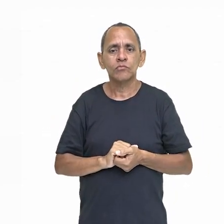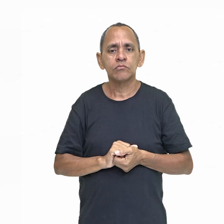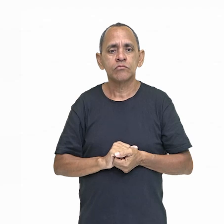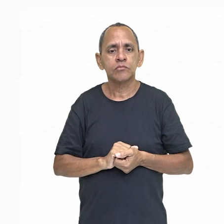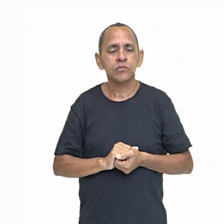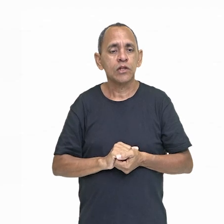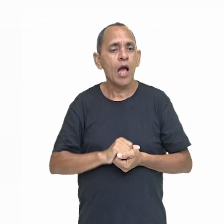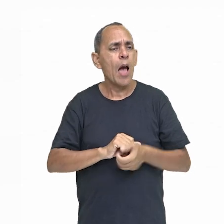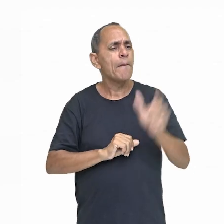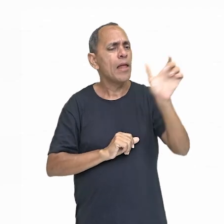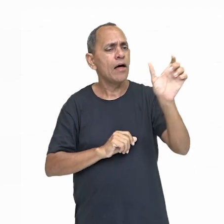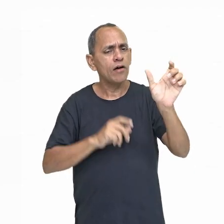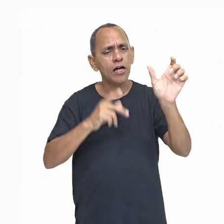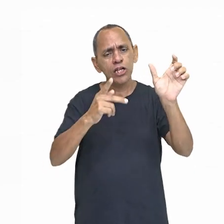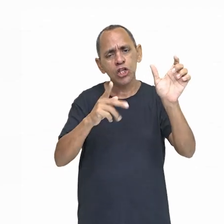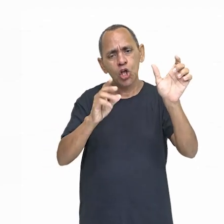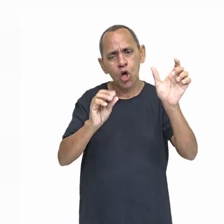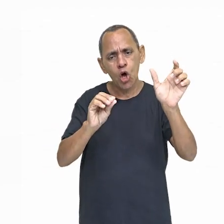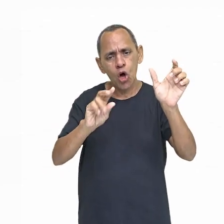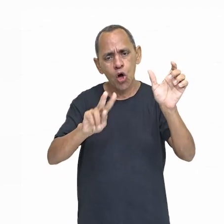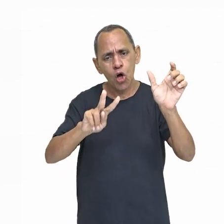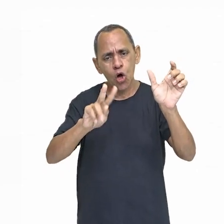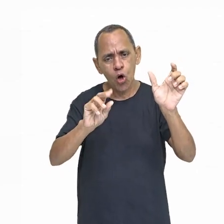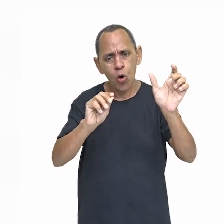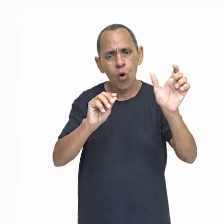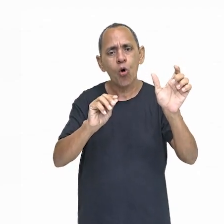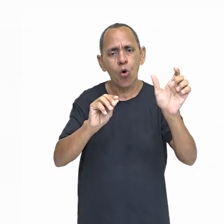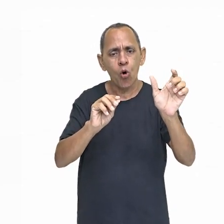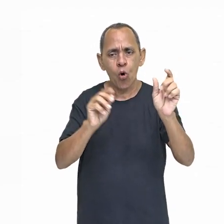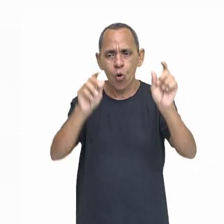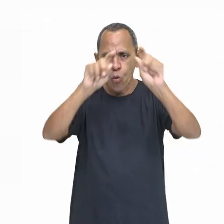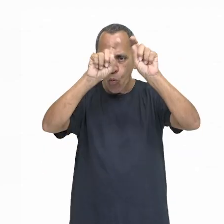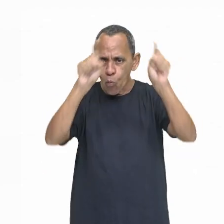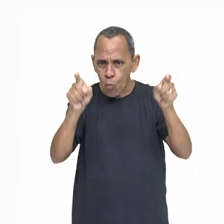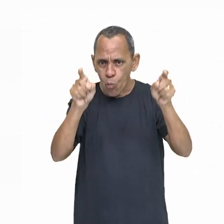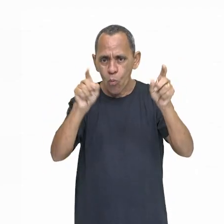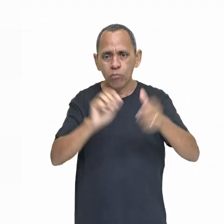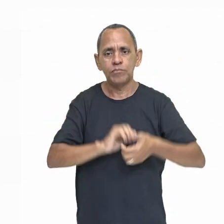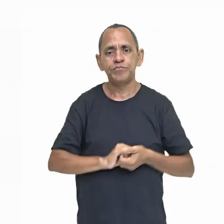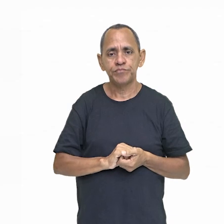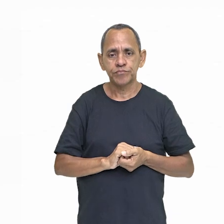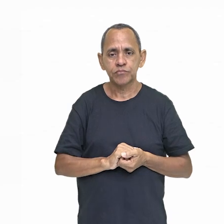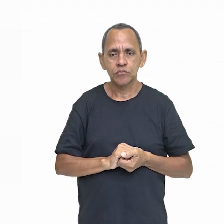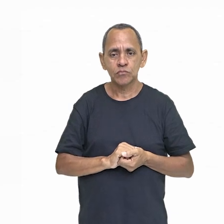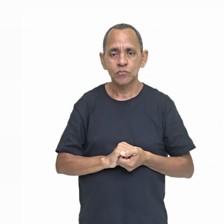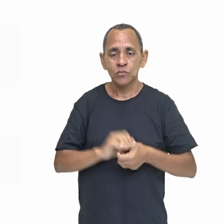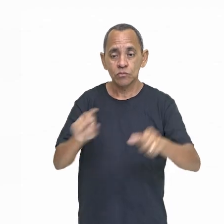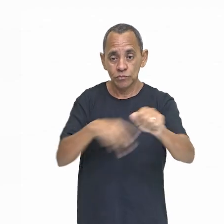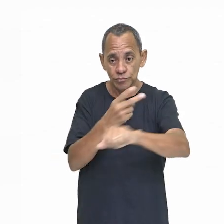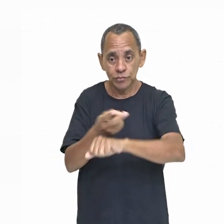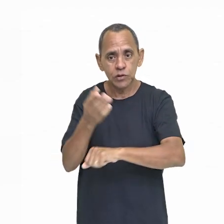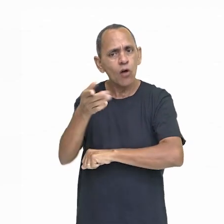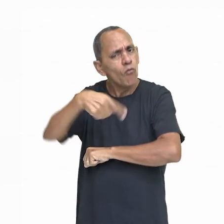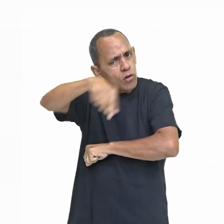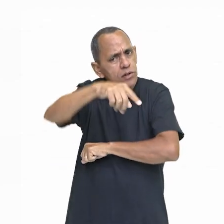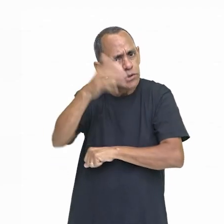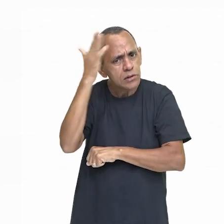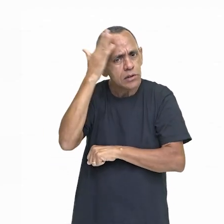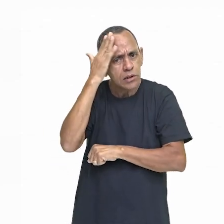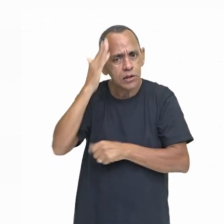está entre aspas. Mais adiante, certamente vocês entenderão o porquê.